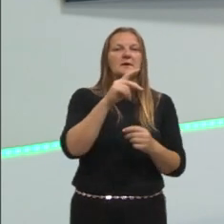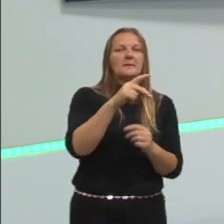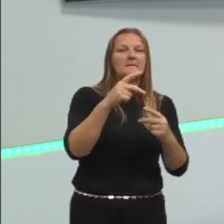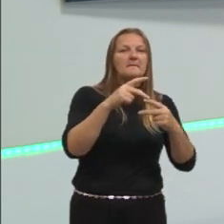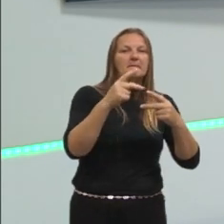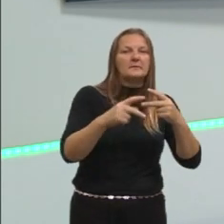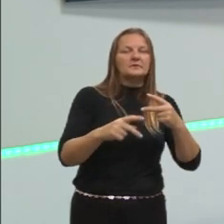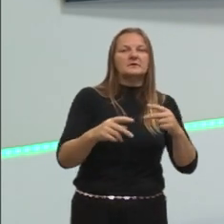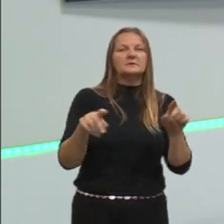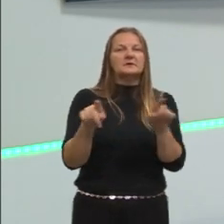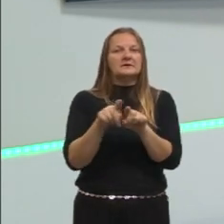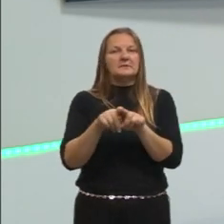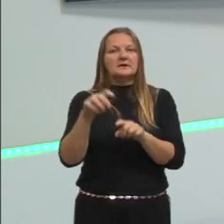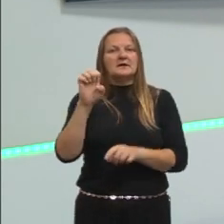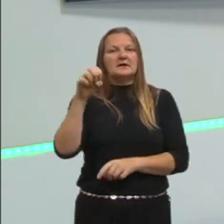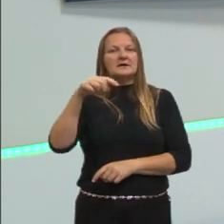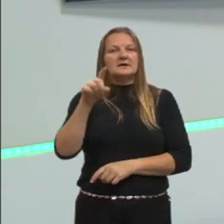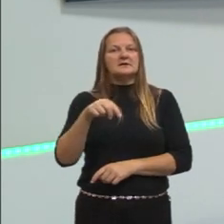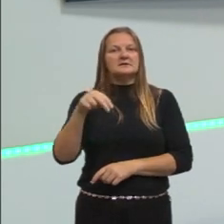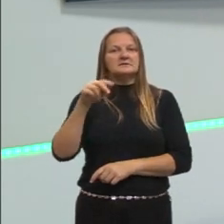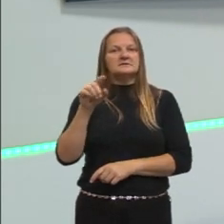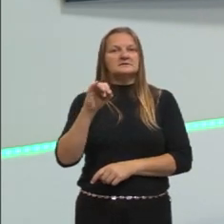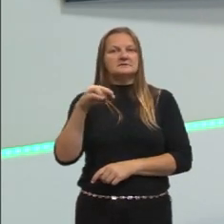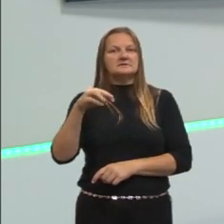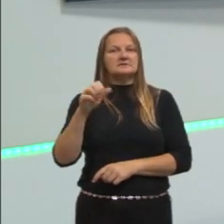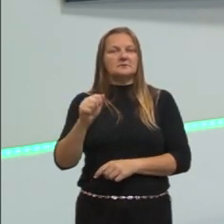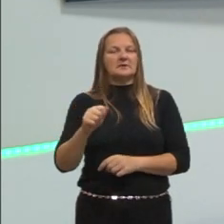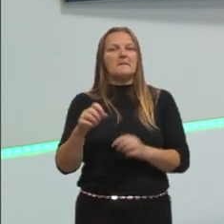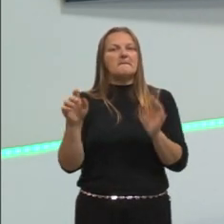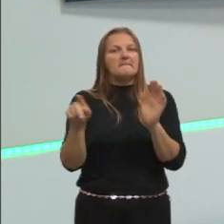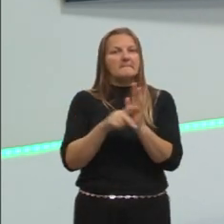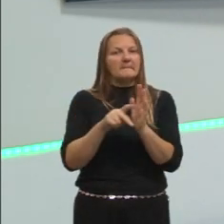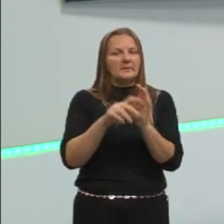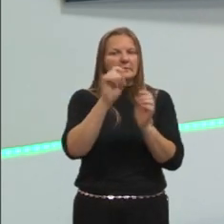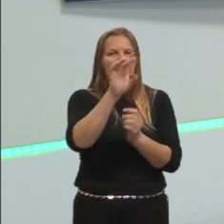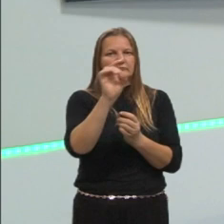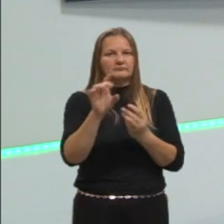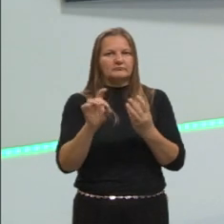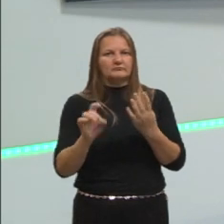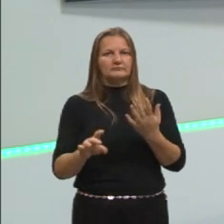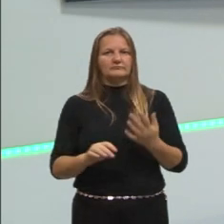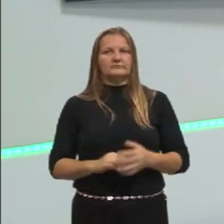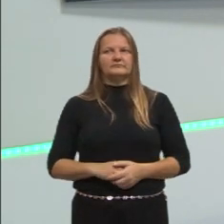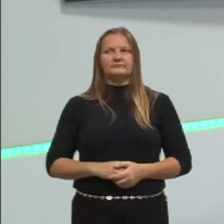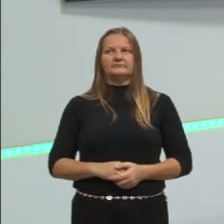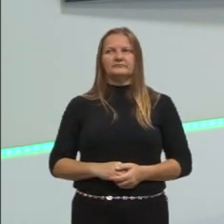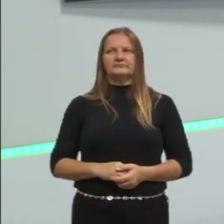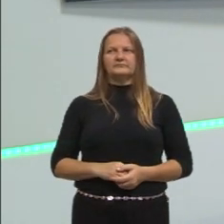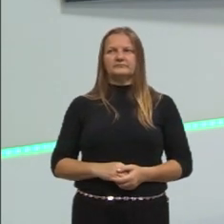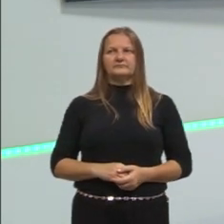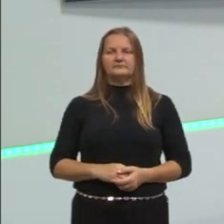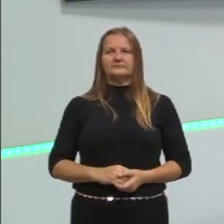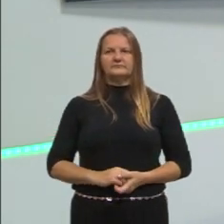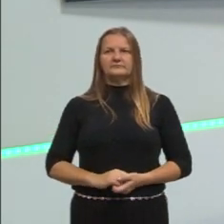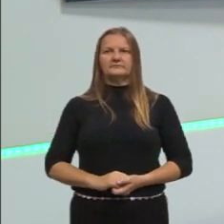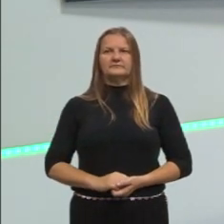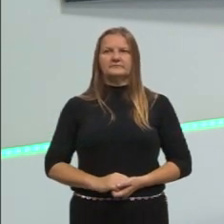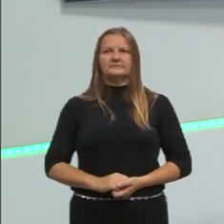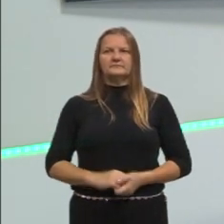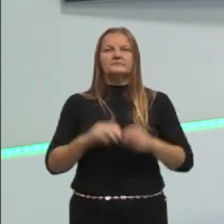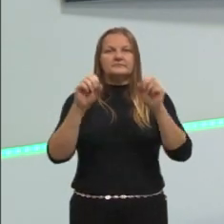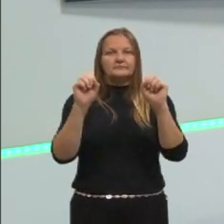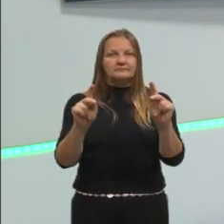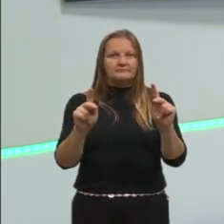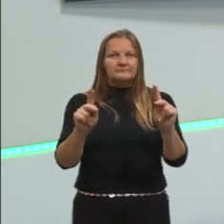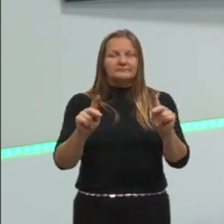enzimas e também as enzimas né especificamente cada uma delas as principais pelo certo